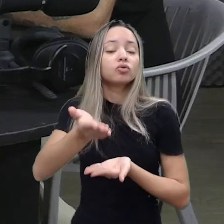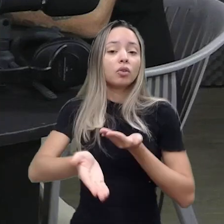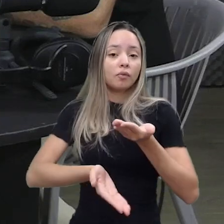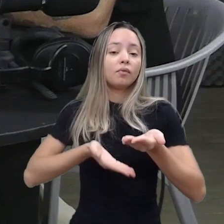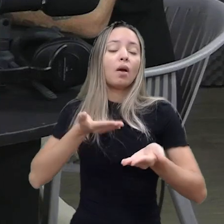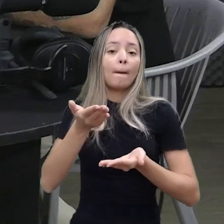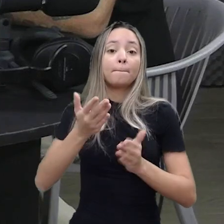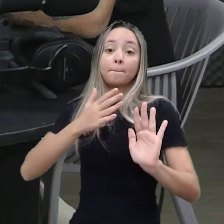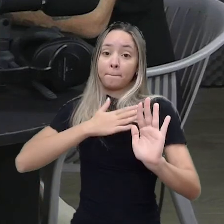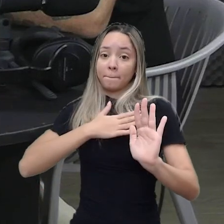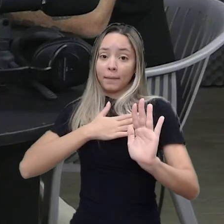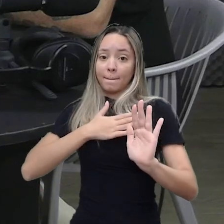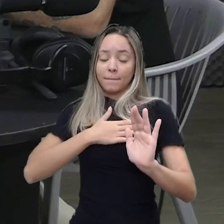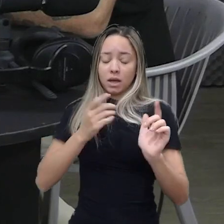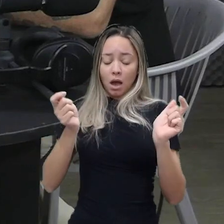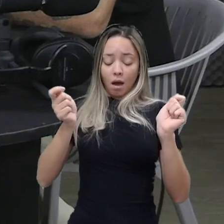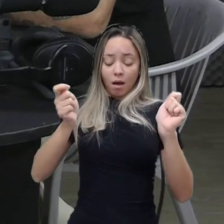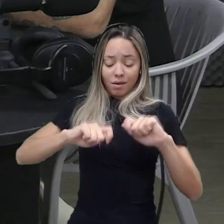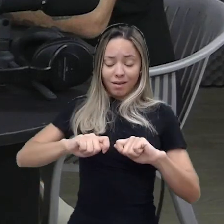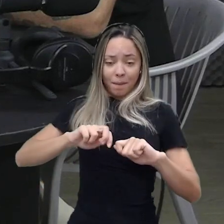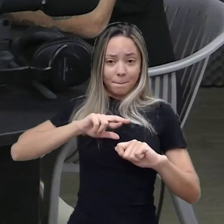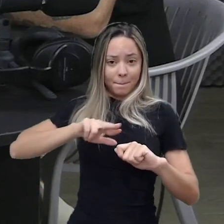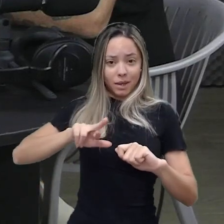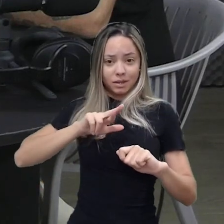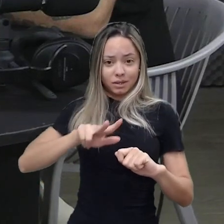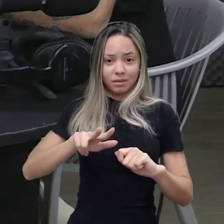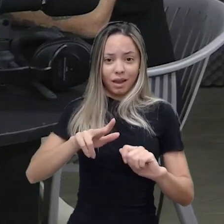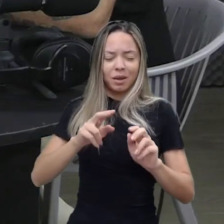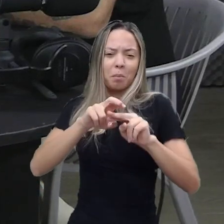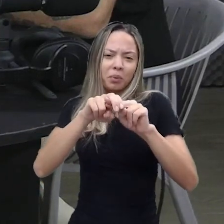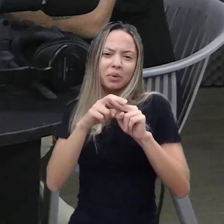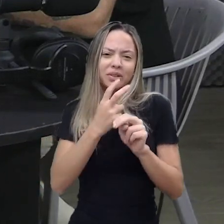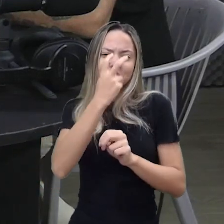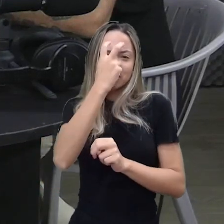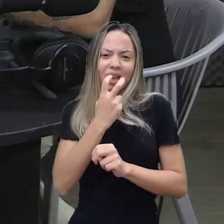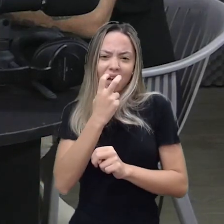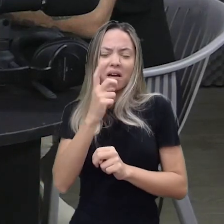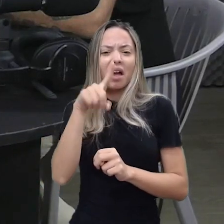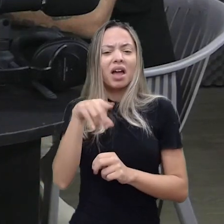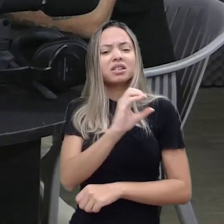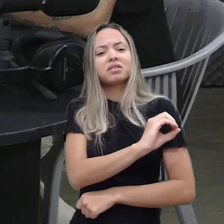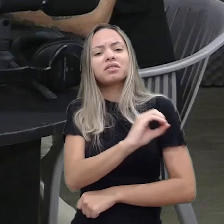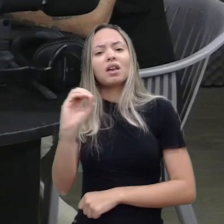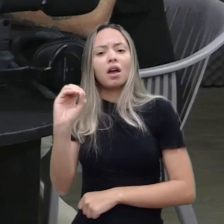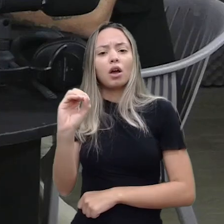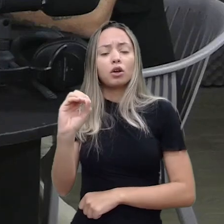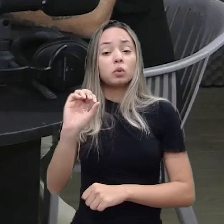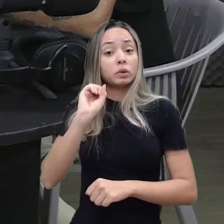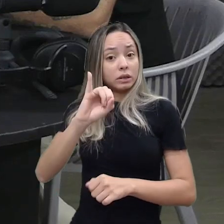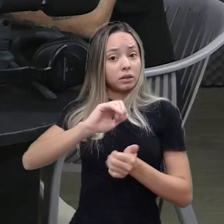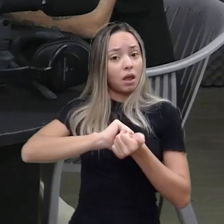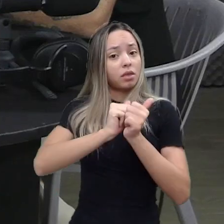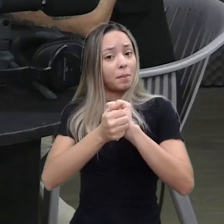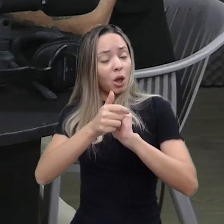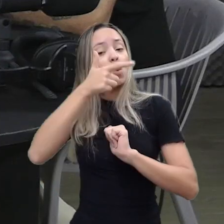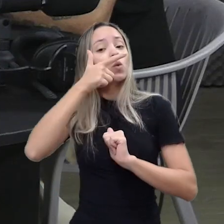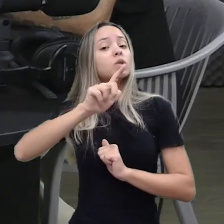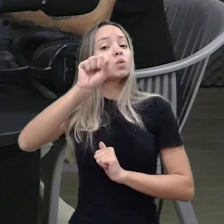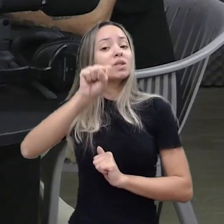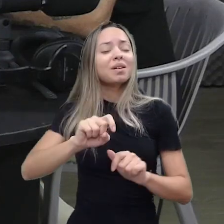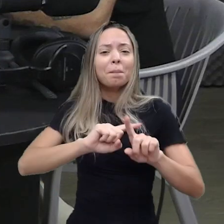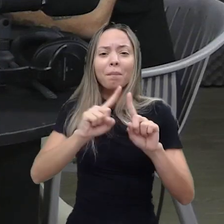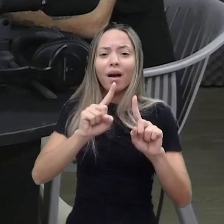minha incapacidade em utilizar um computador por ser uma pessoa cega, ela vai ser 0. Mas se você não me fornecer